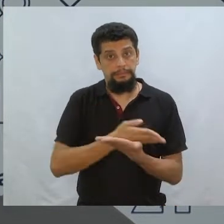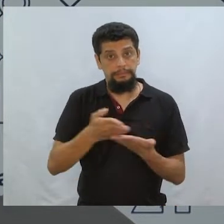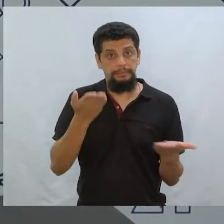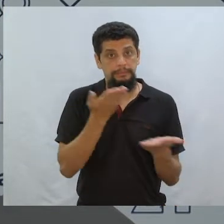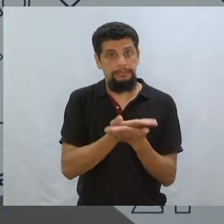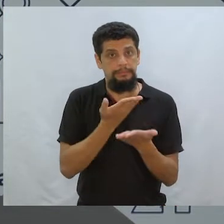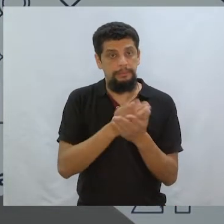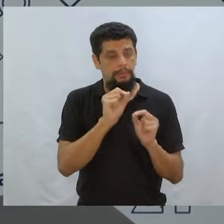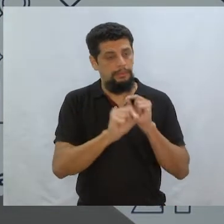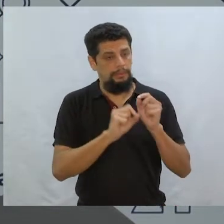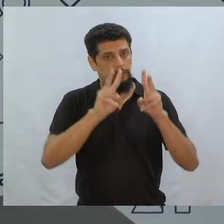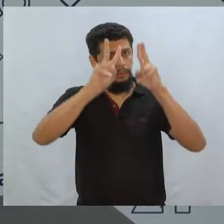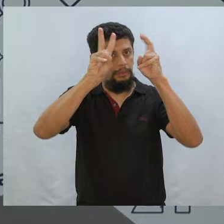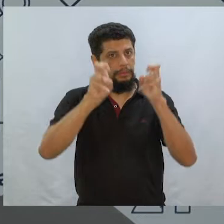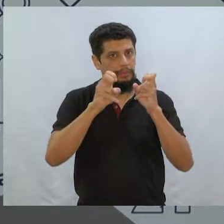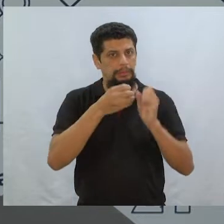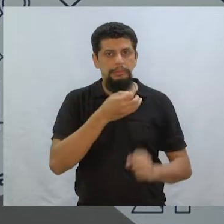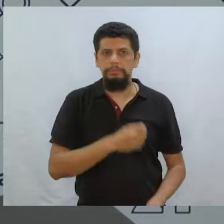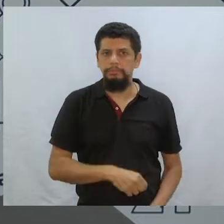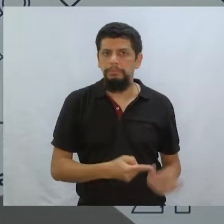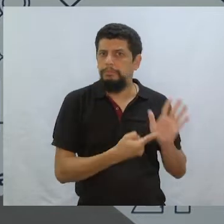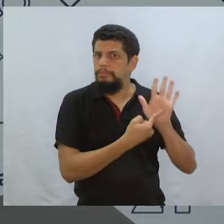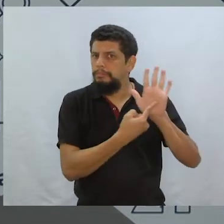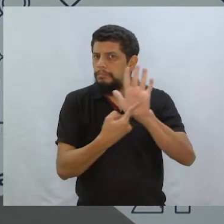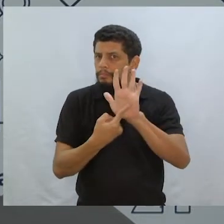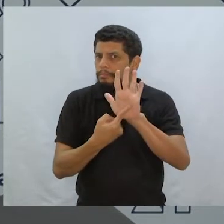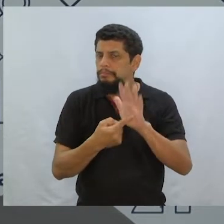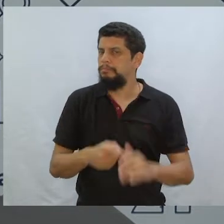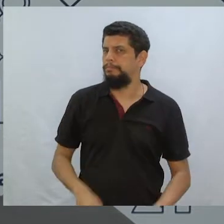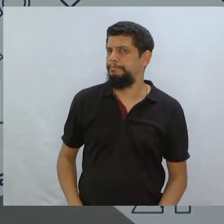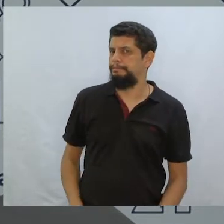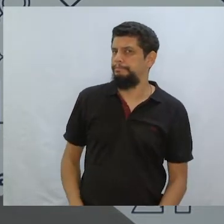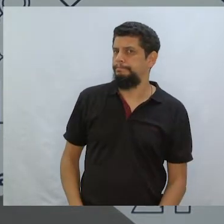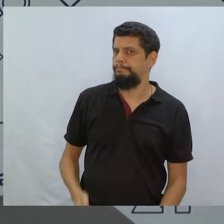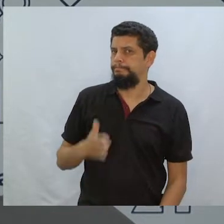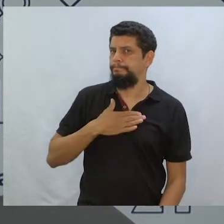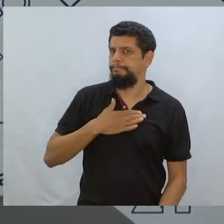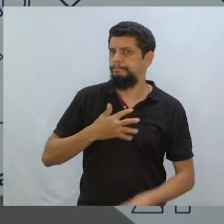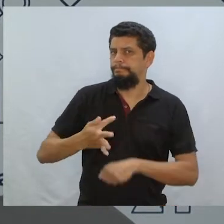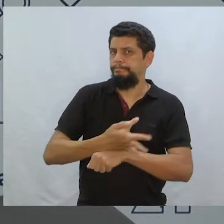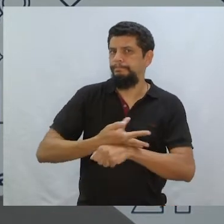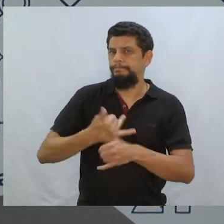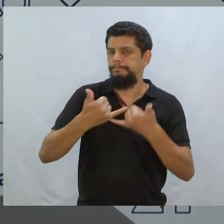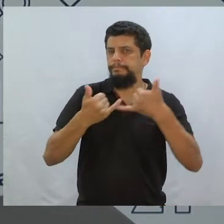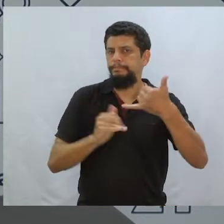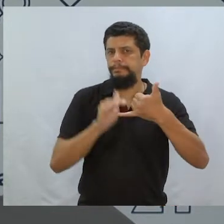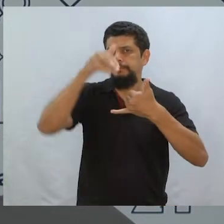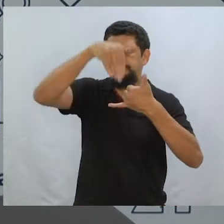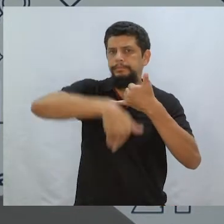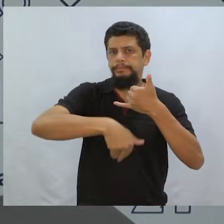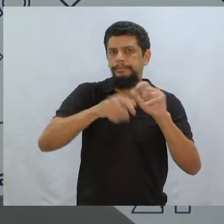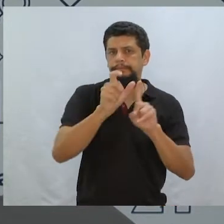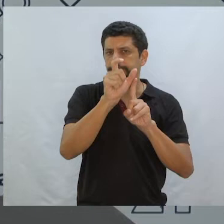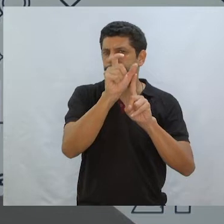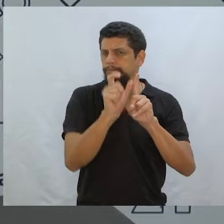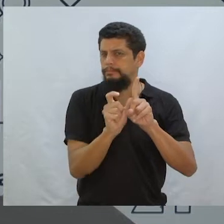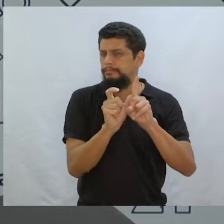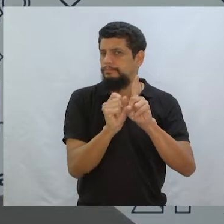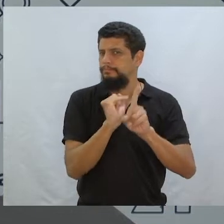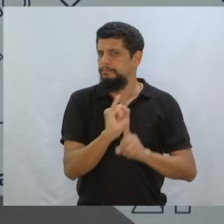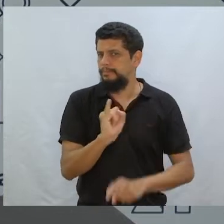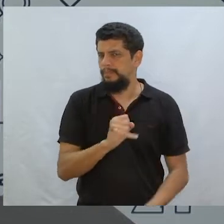o que esse título sugere ó minhas férias pula uma linha parágrafo Será que